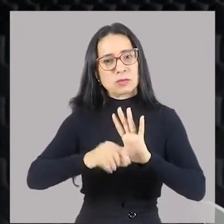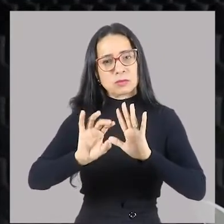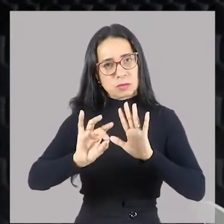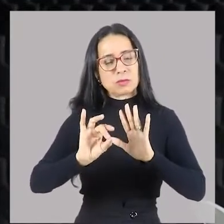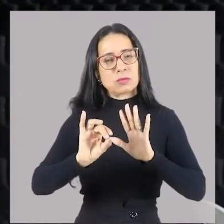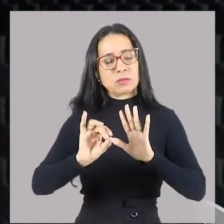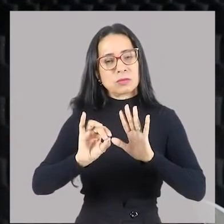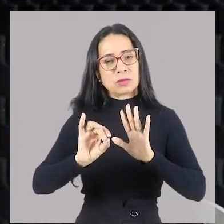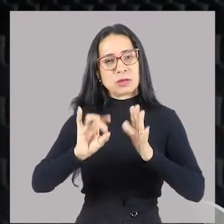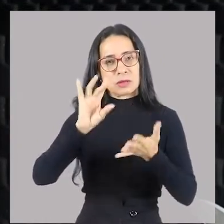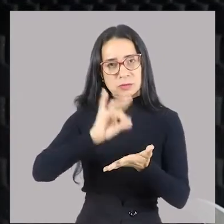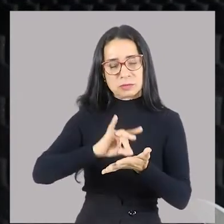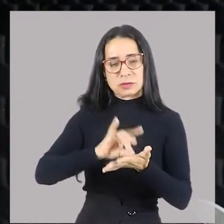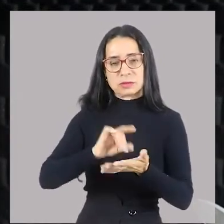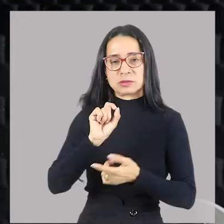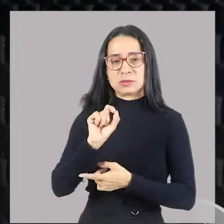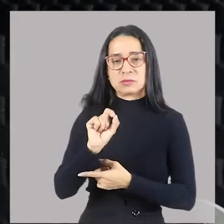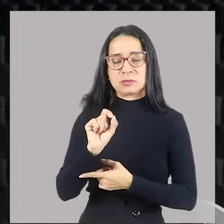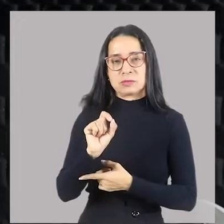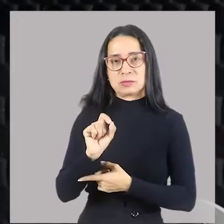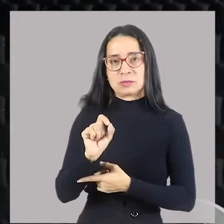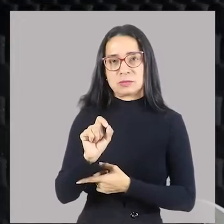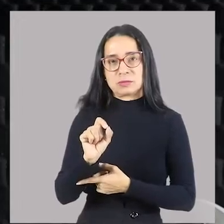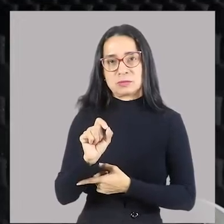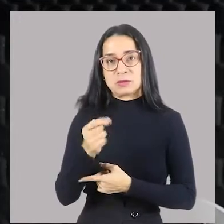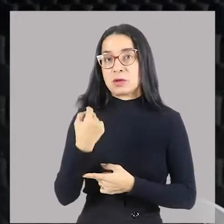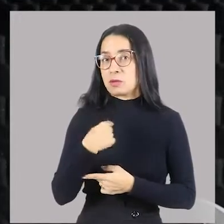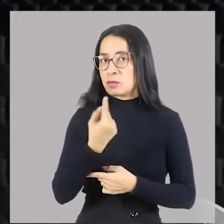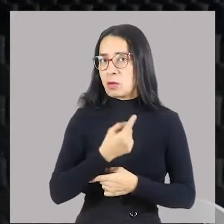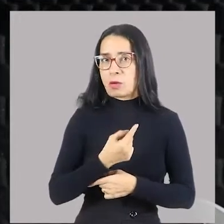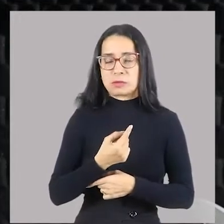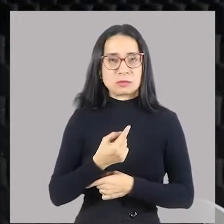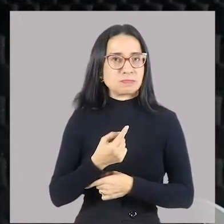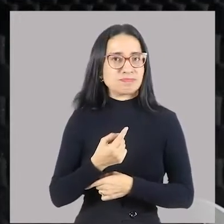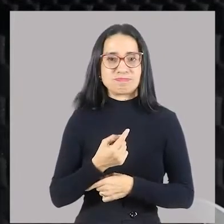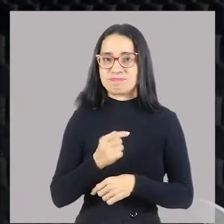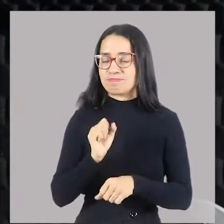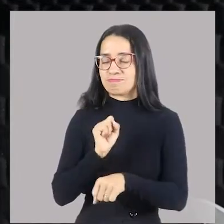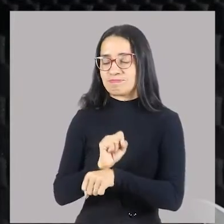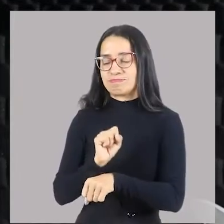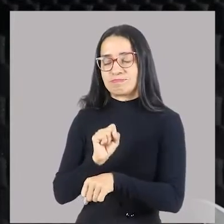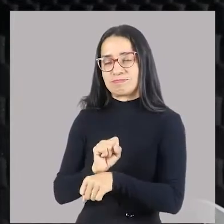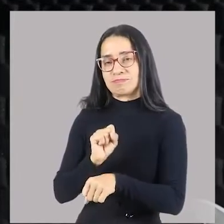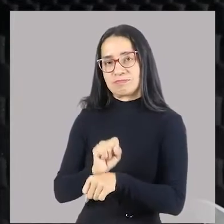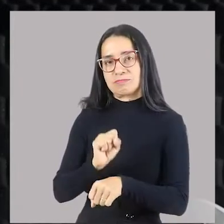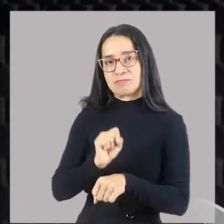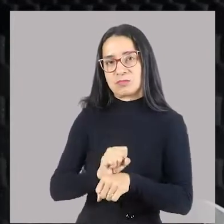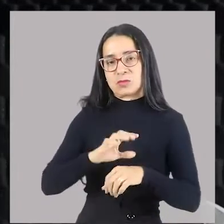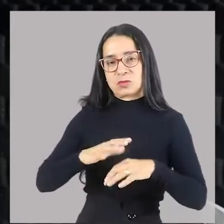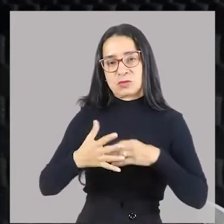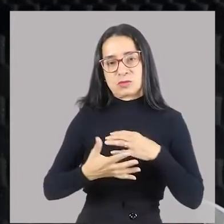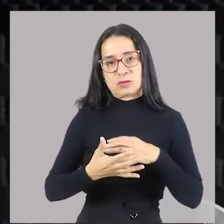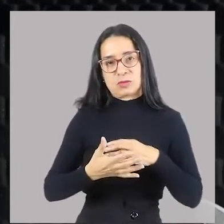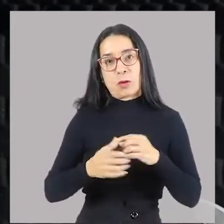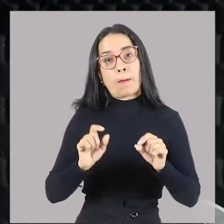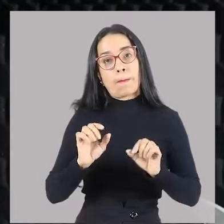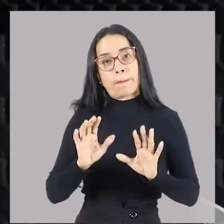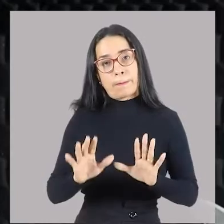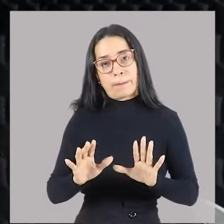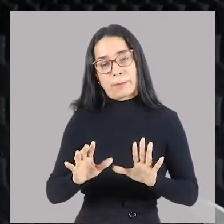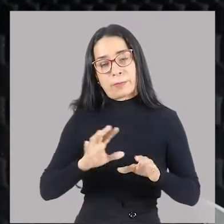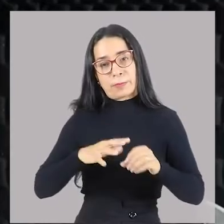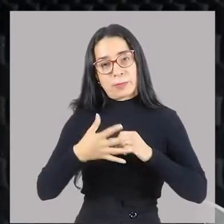esperava, né, por uma pandemia, mas ela nos trouxe a realidade do cenário de